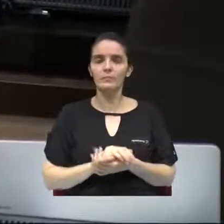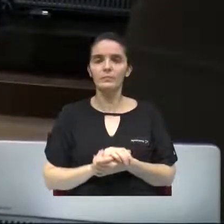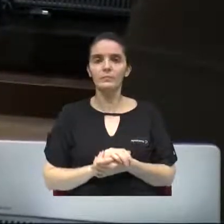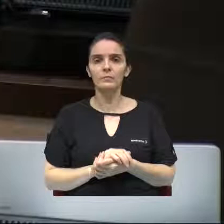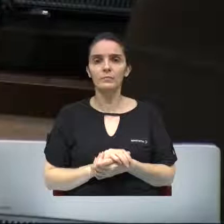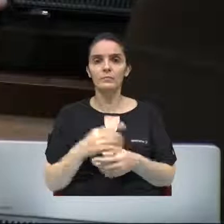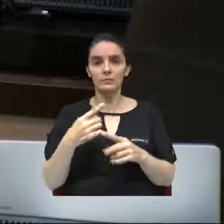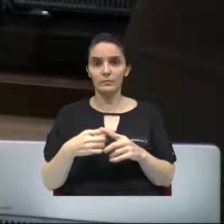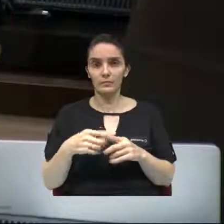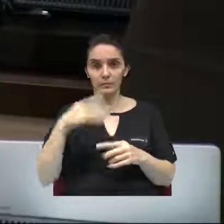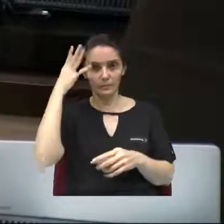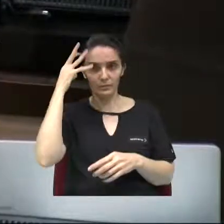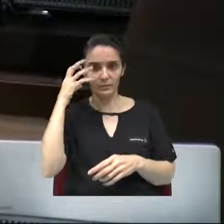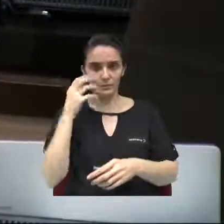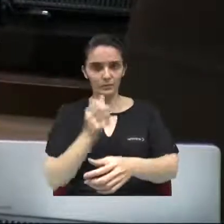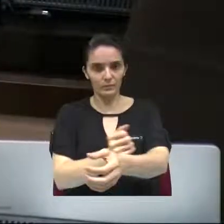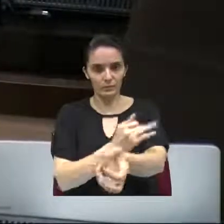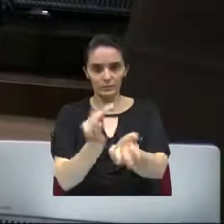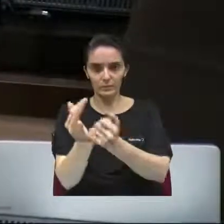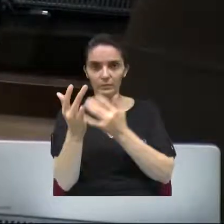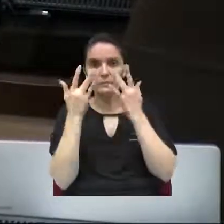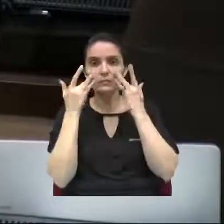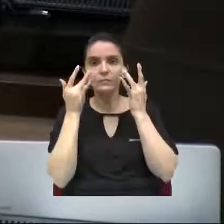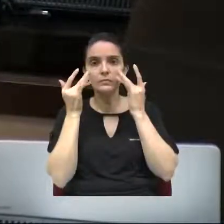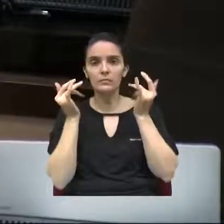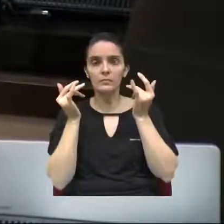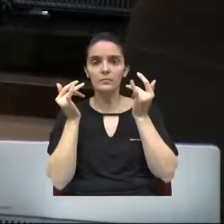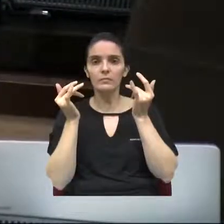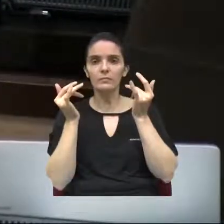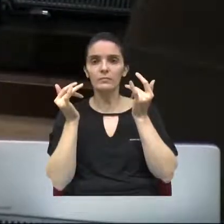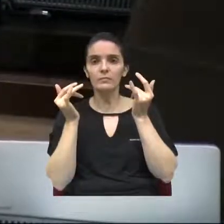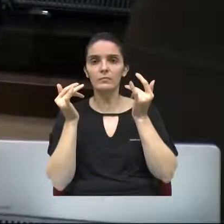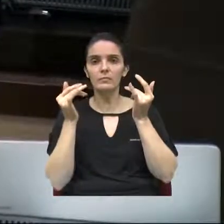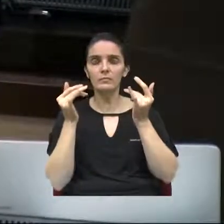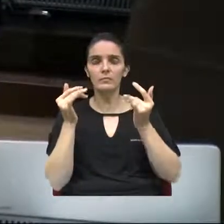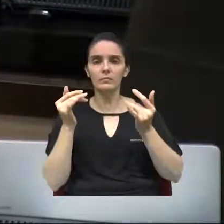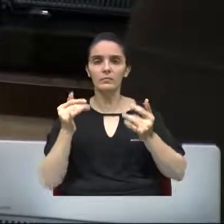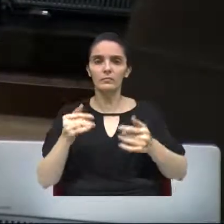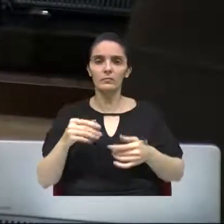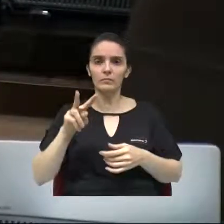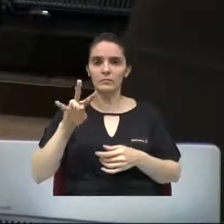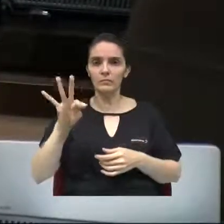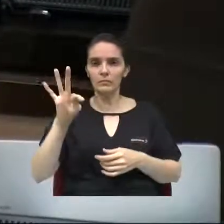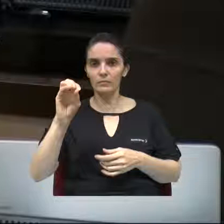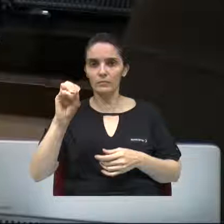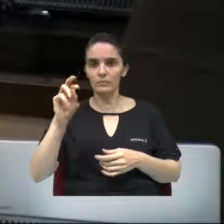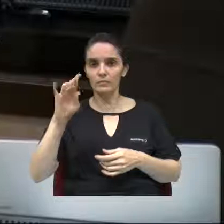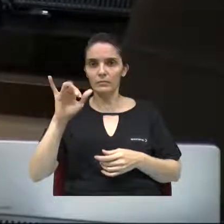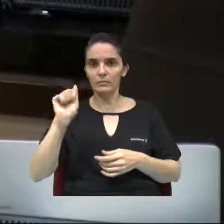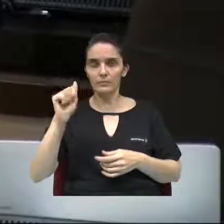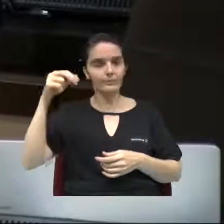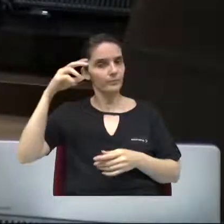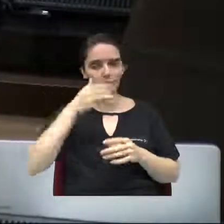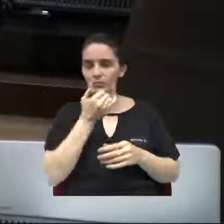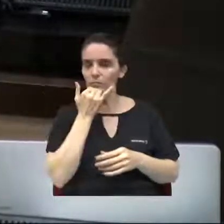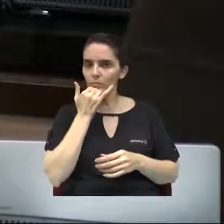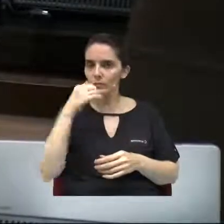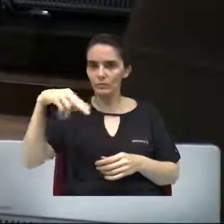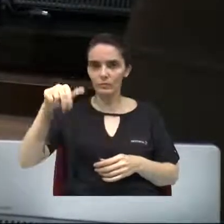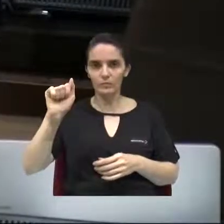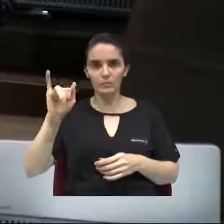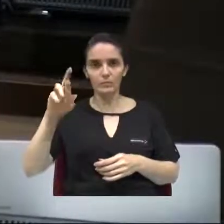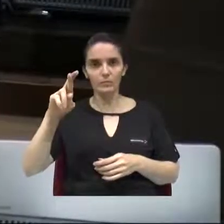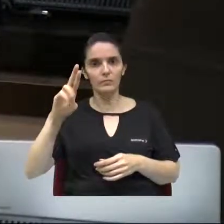se sentiu emocionada no Teatro Vitória, acho que no Teatro Vitória, na Irbelo, quando ela